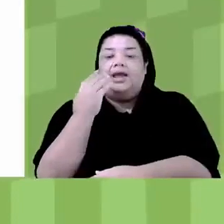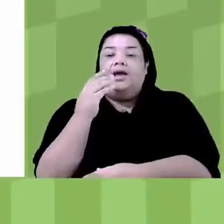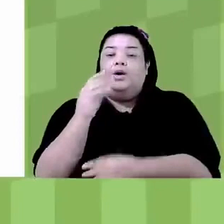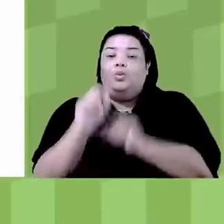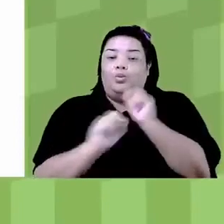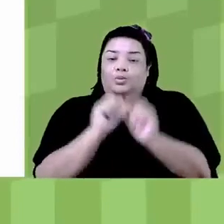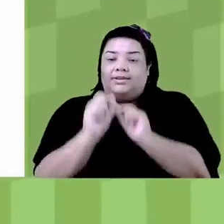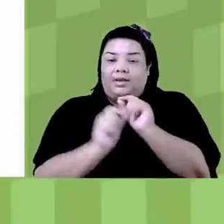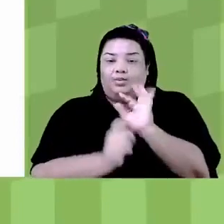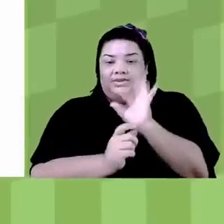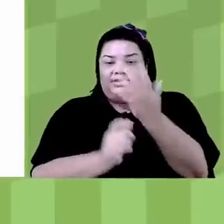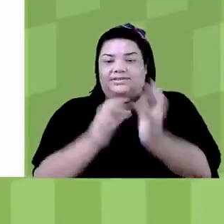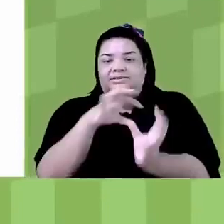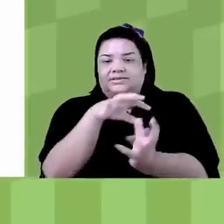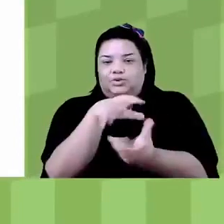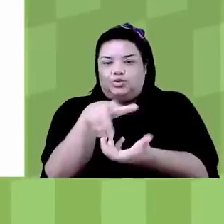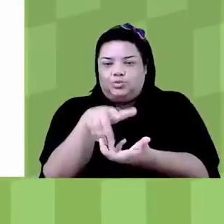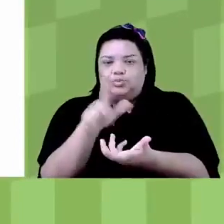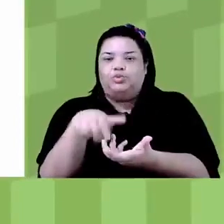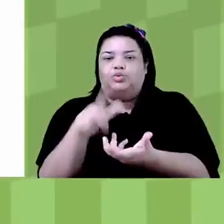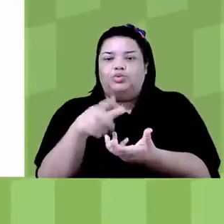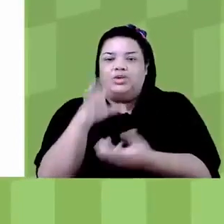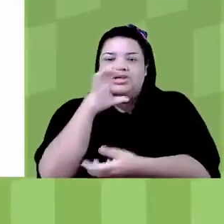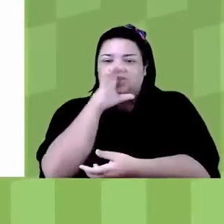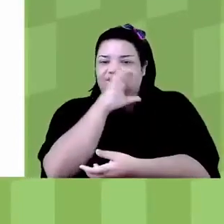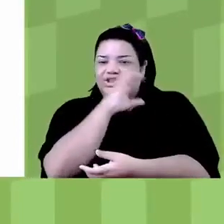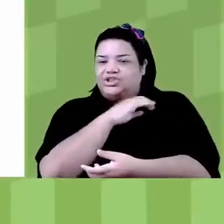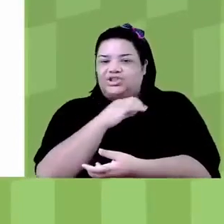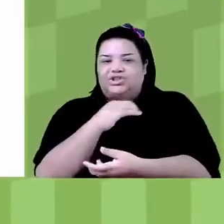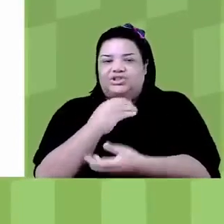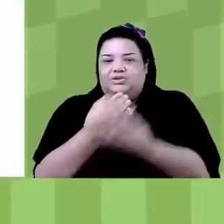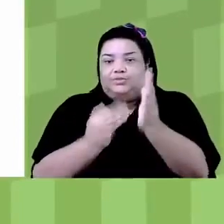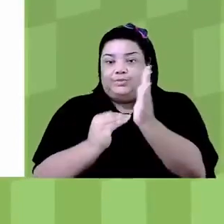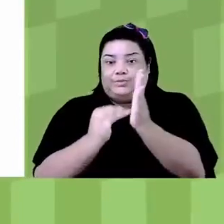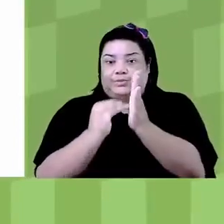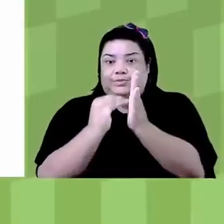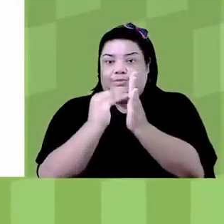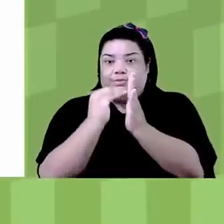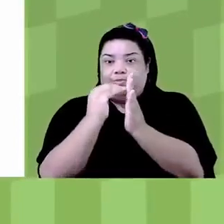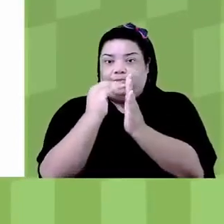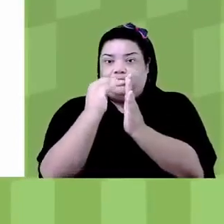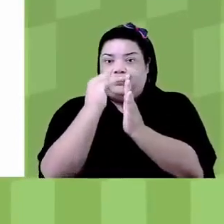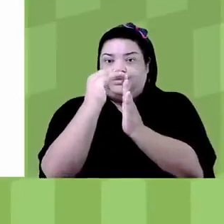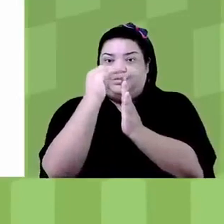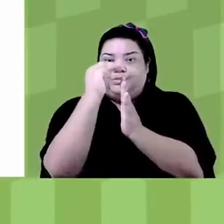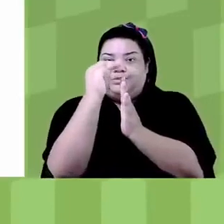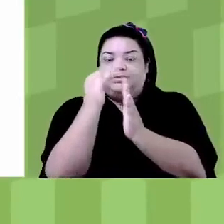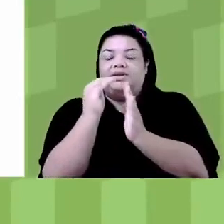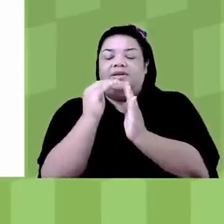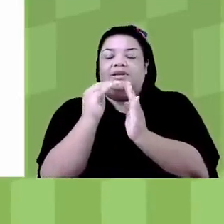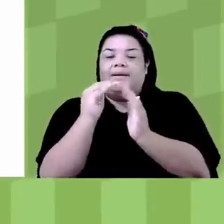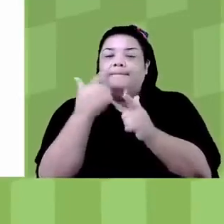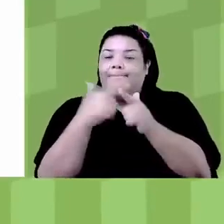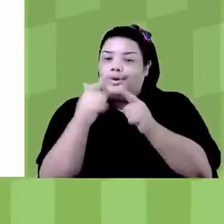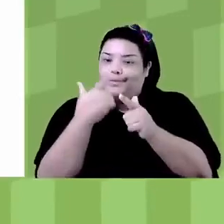tem tudo a ver com essa história e que a humanidade é que causou toda essa situação.